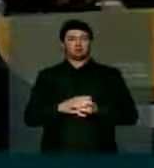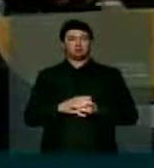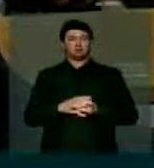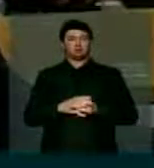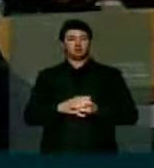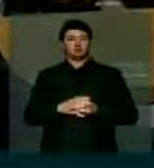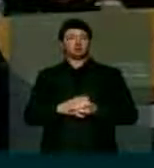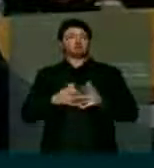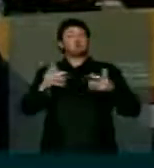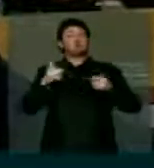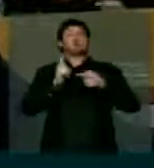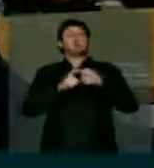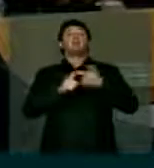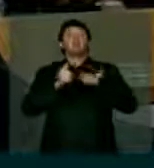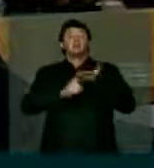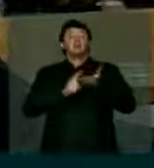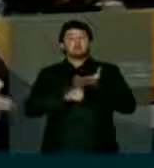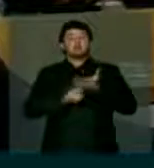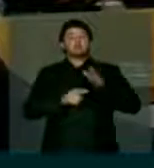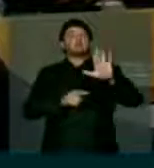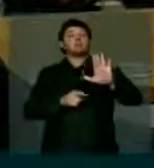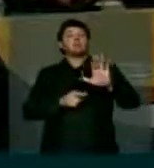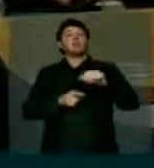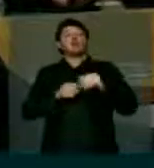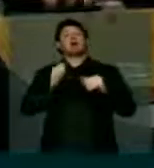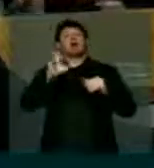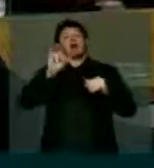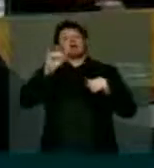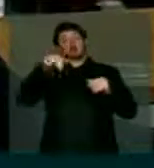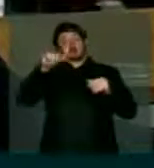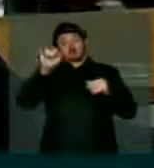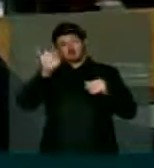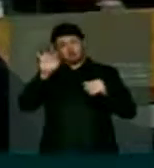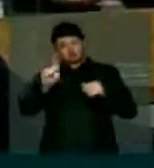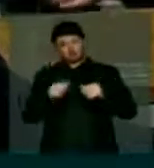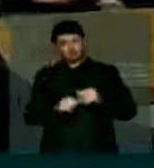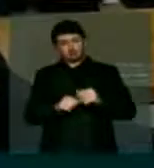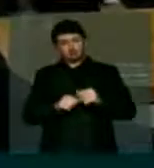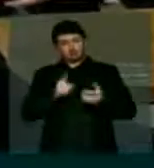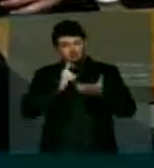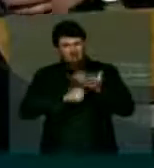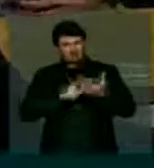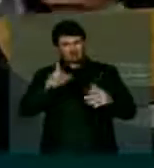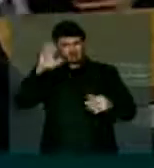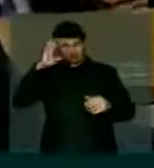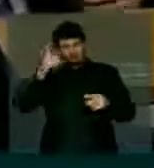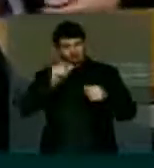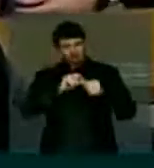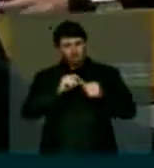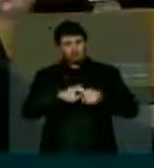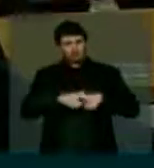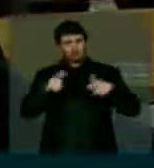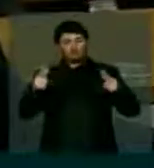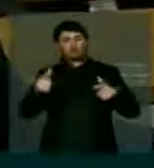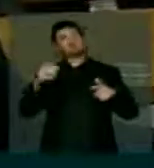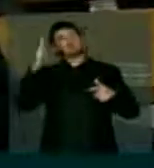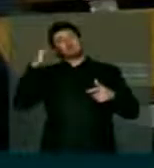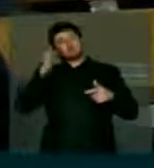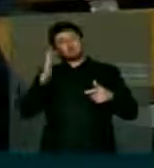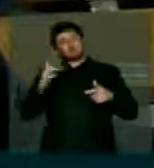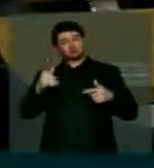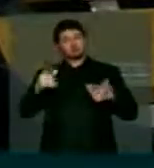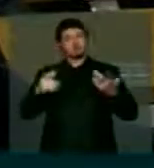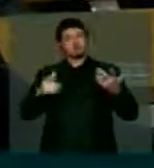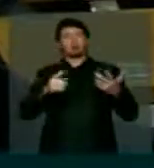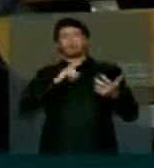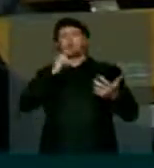acionistas... Isso constou do acordo. Sim, e por que nesse acordo de acionistas a decisão tomada por maioria, sabendo-se que